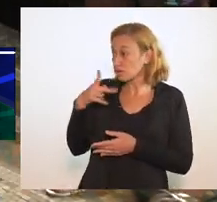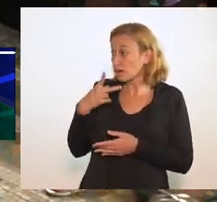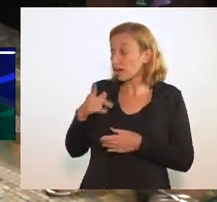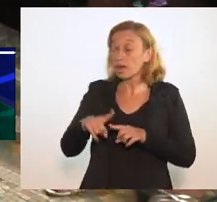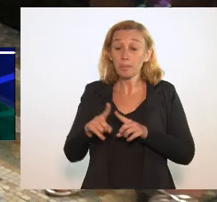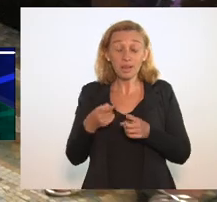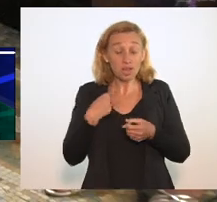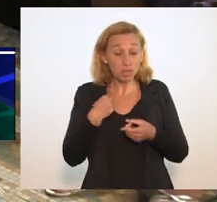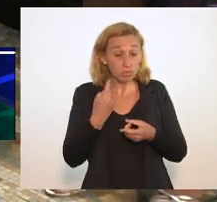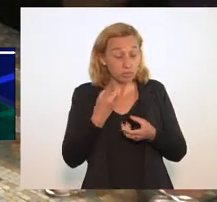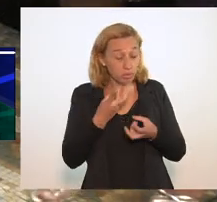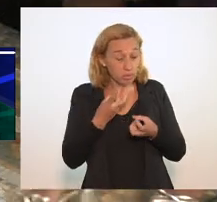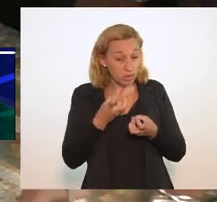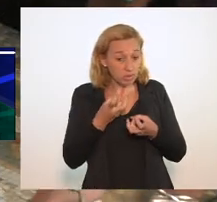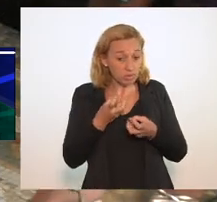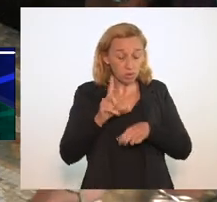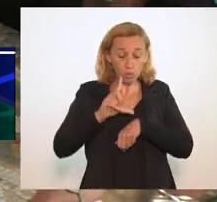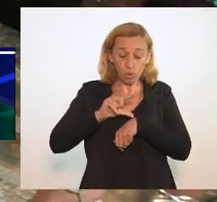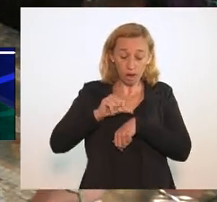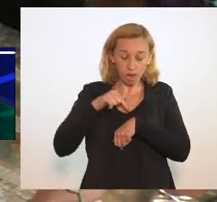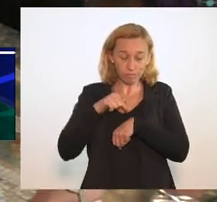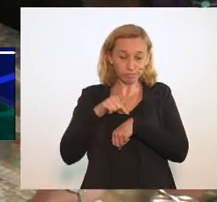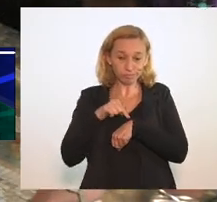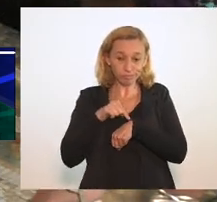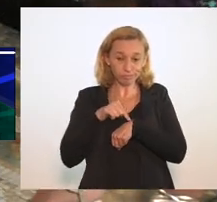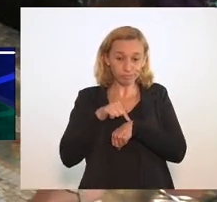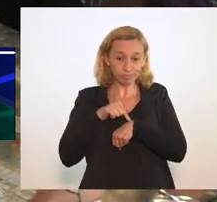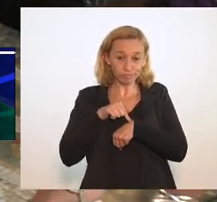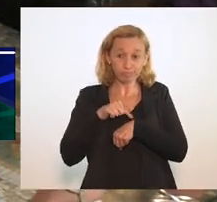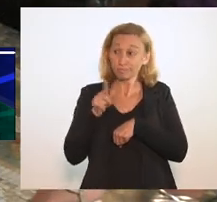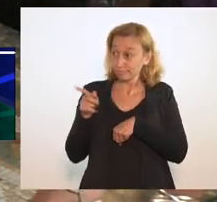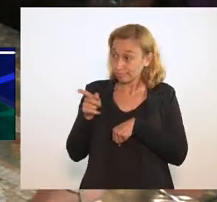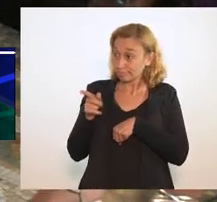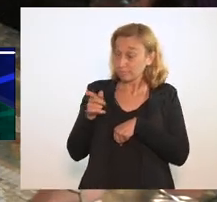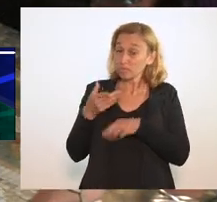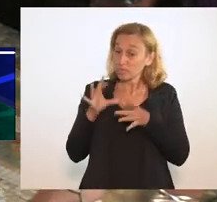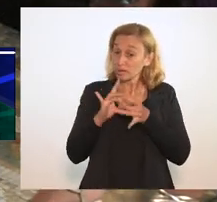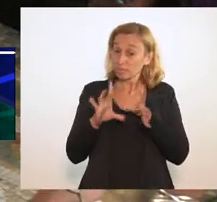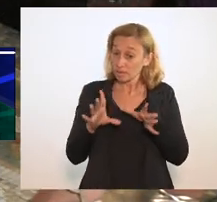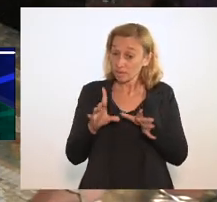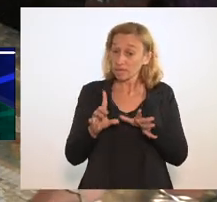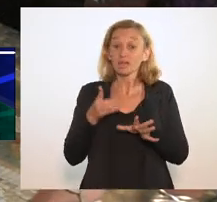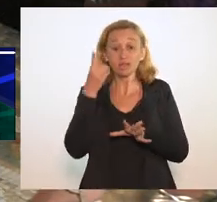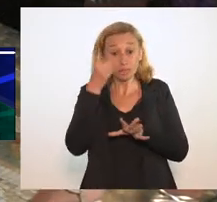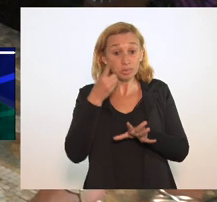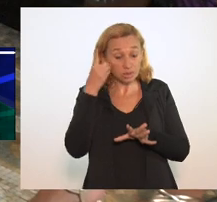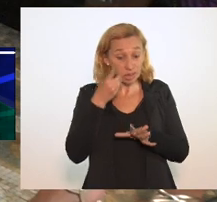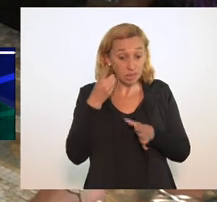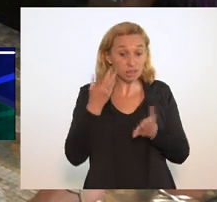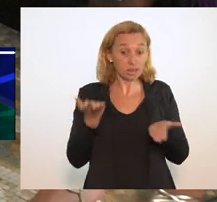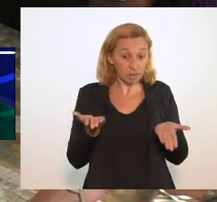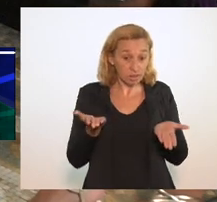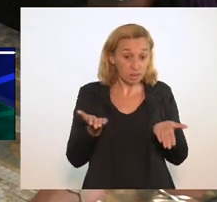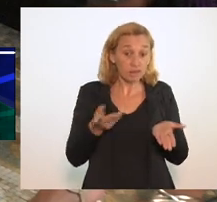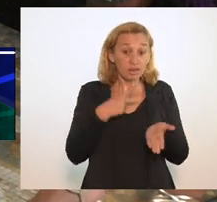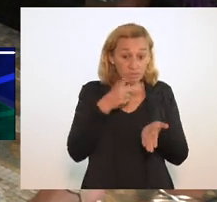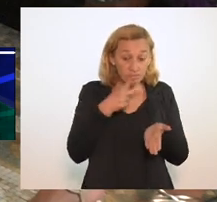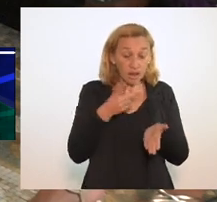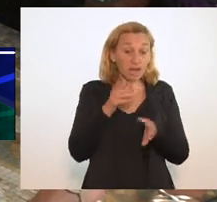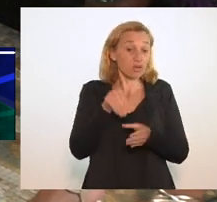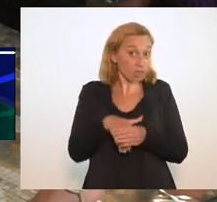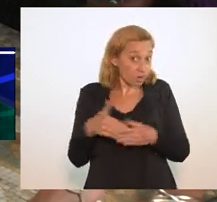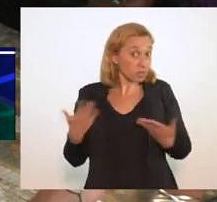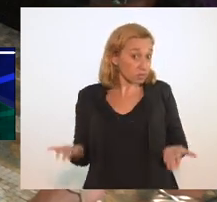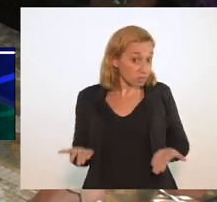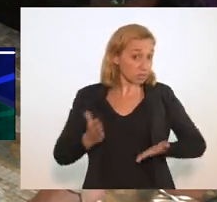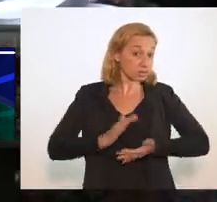estou verificando o horário e queria, então, que fosse permitida às deputadas vamos a fazer ao final. A declaração de voto.